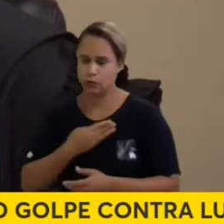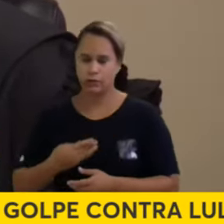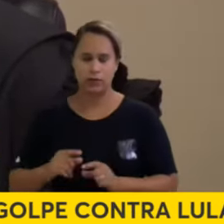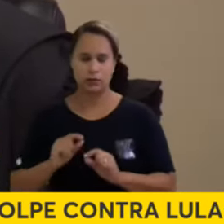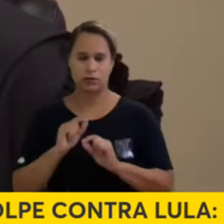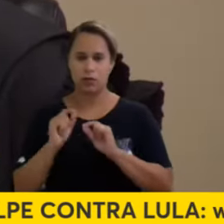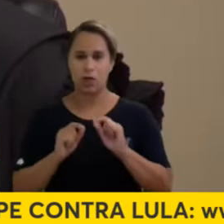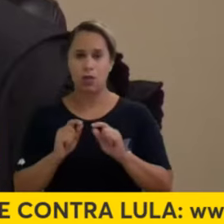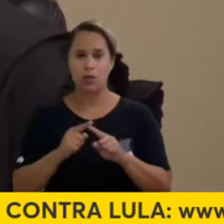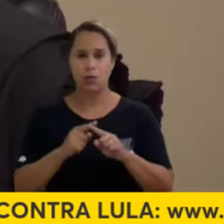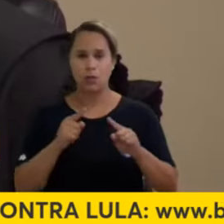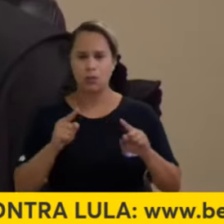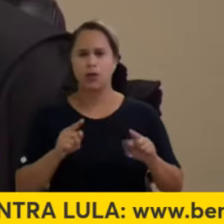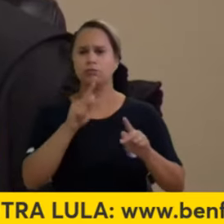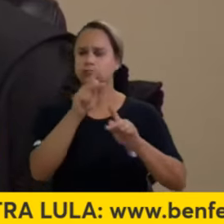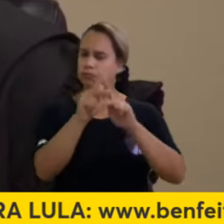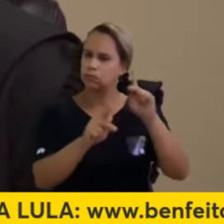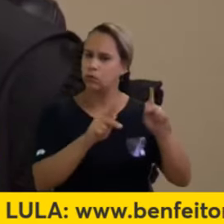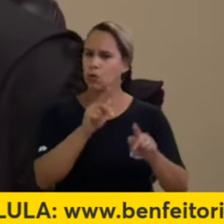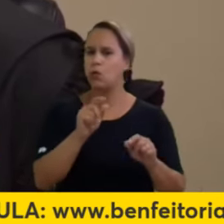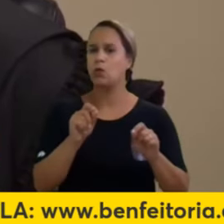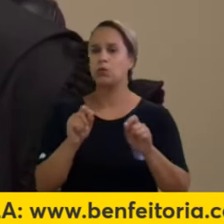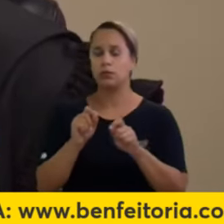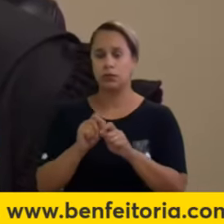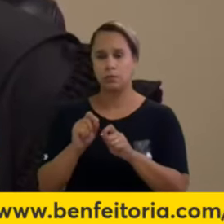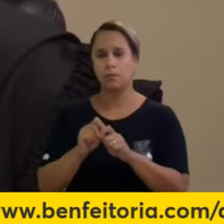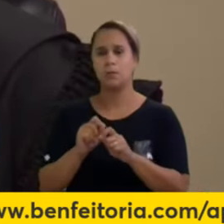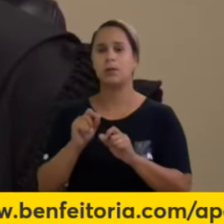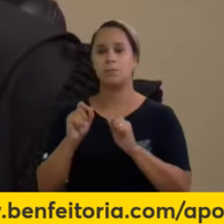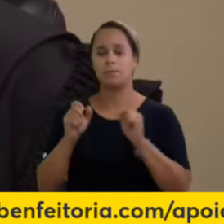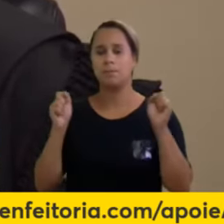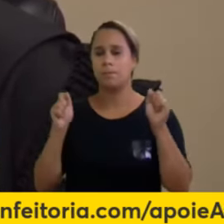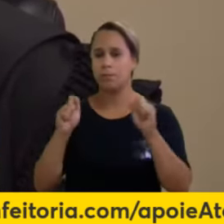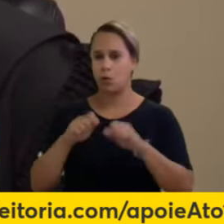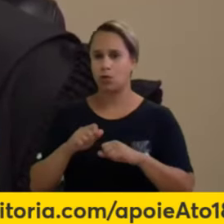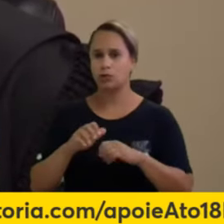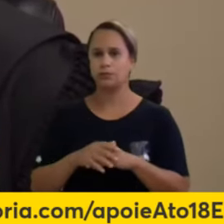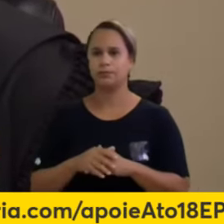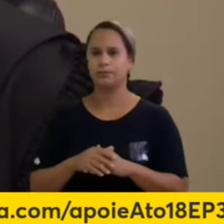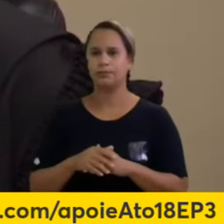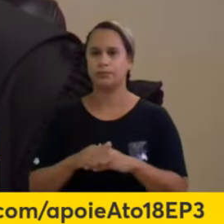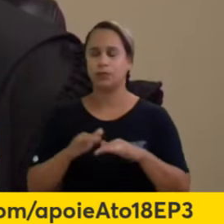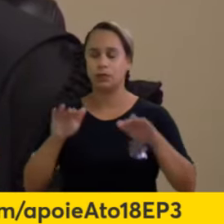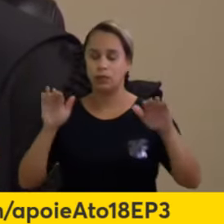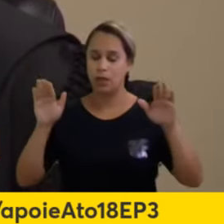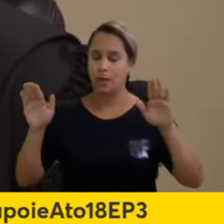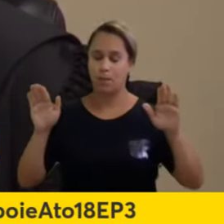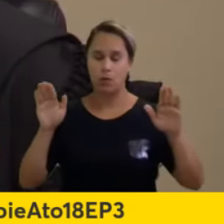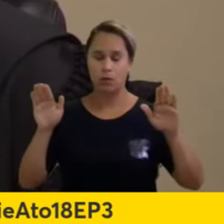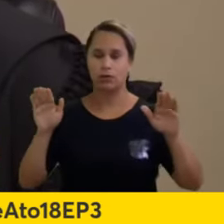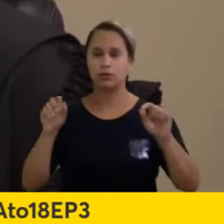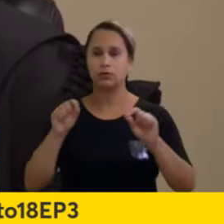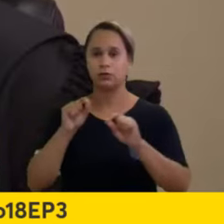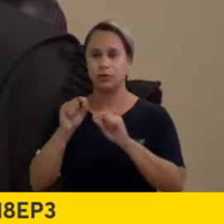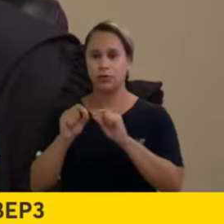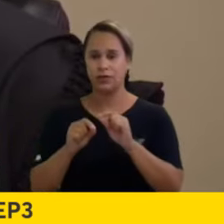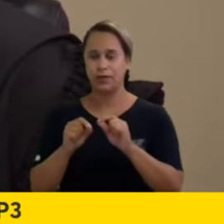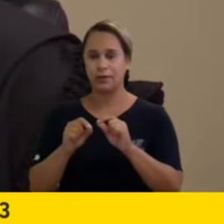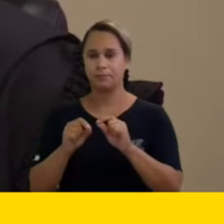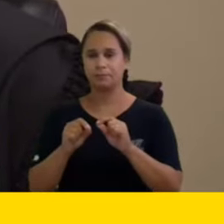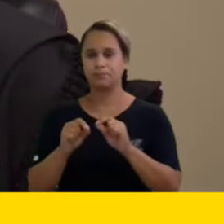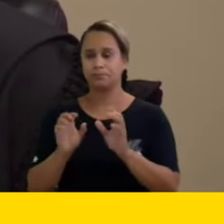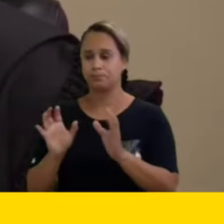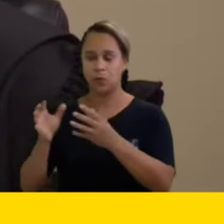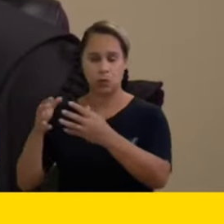opinião pública não gostariam que fossse adotadas a imparcialidade a expressão da atitude do juiz em face de influências provenientes das partes nos